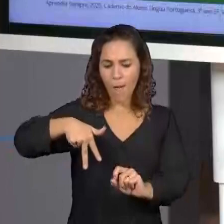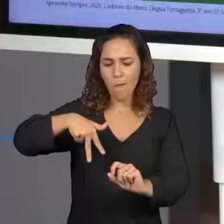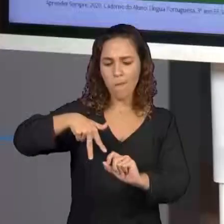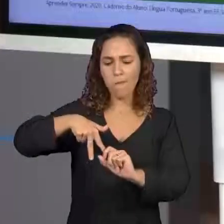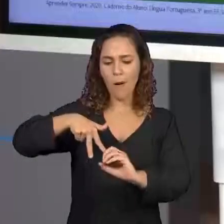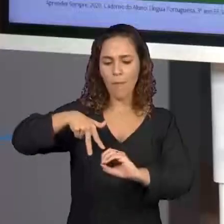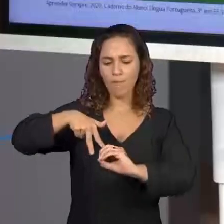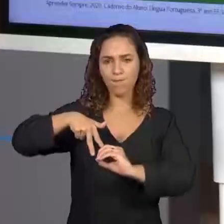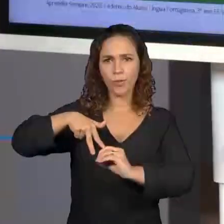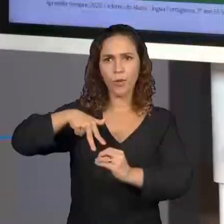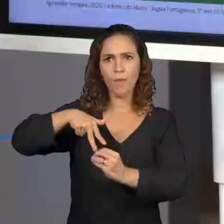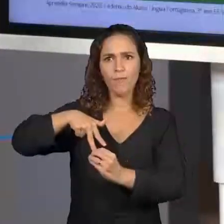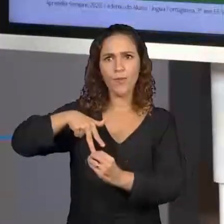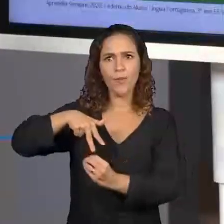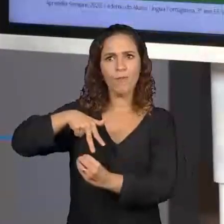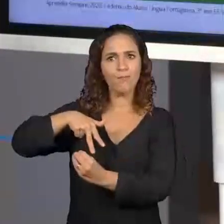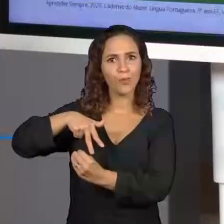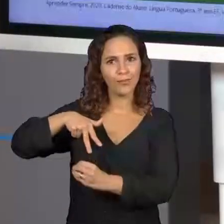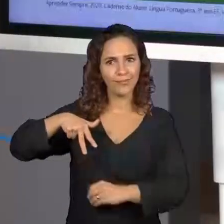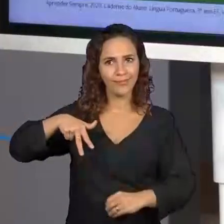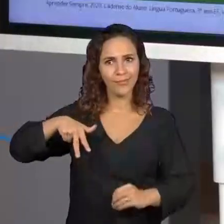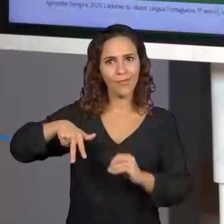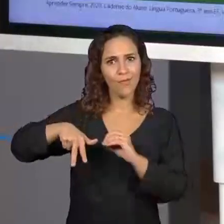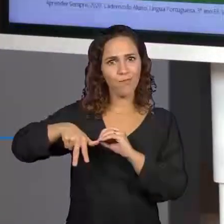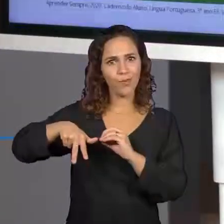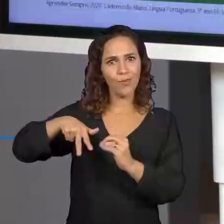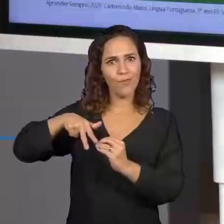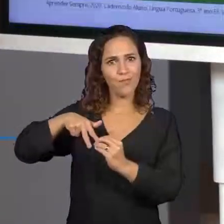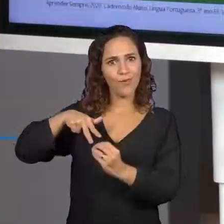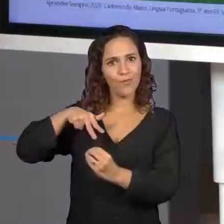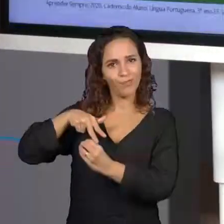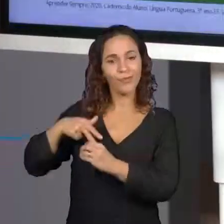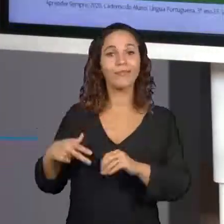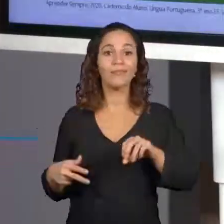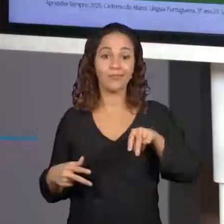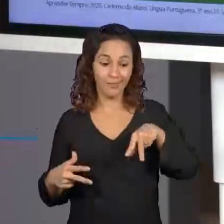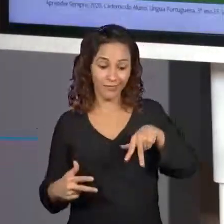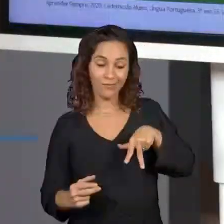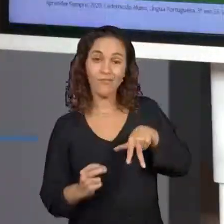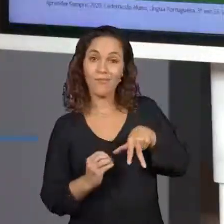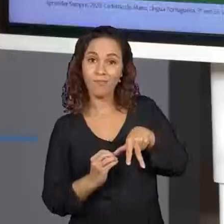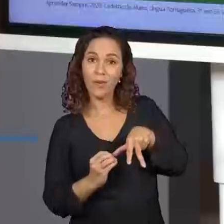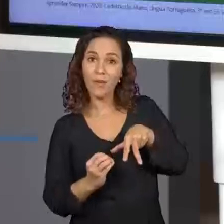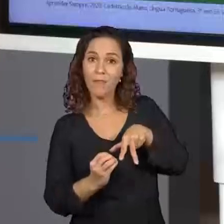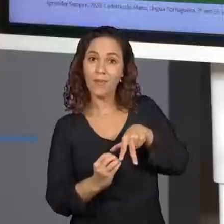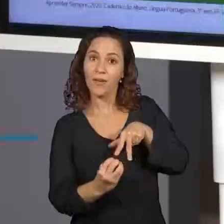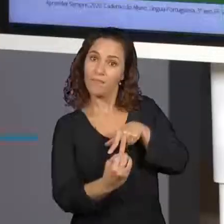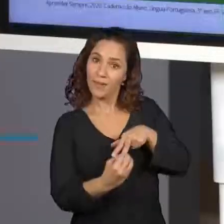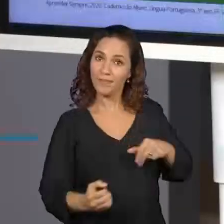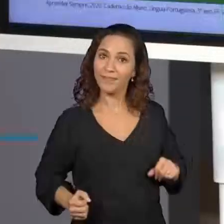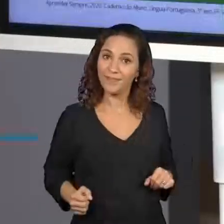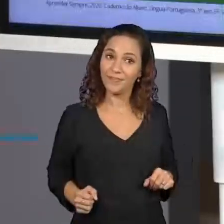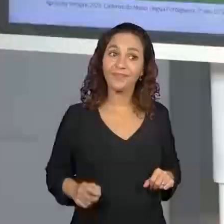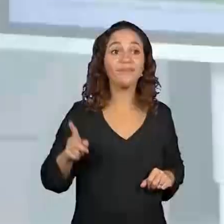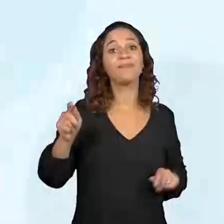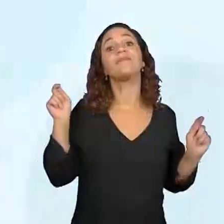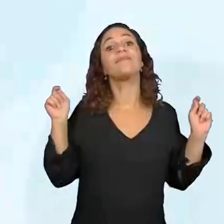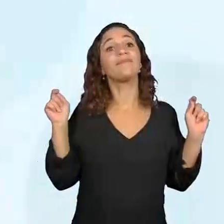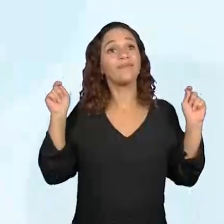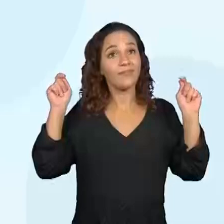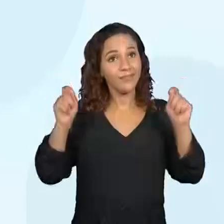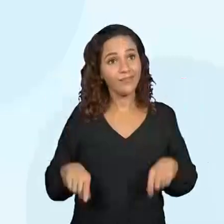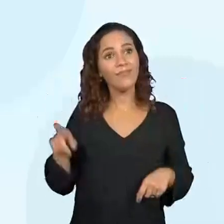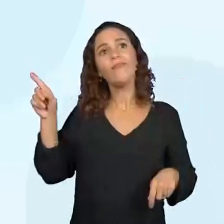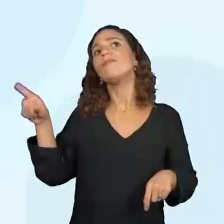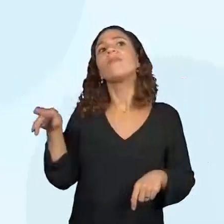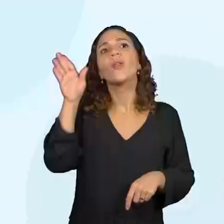animal, já criamos um Você Sabia Que? Então, ela trouxe a informação, vamos voltar aqui à imagem, que ela tem discos